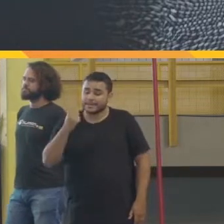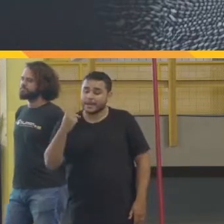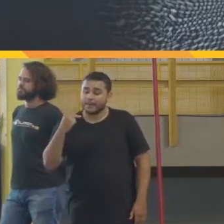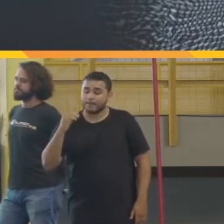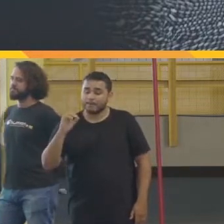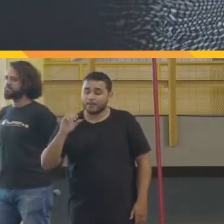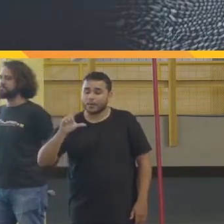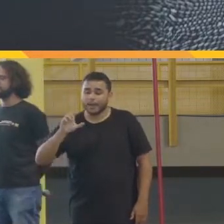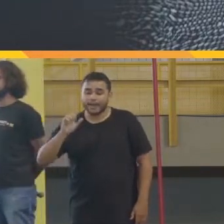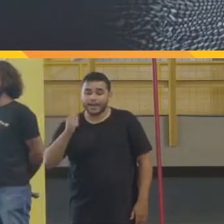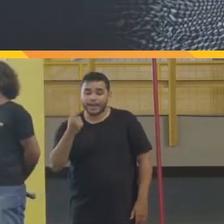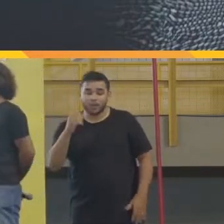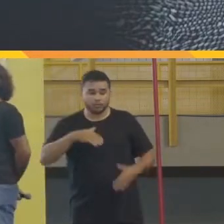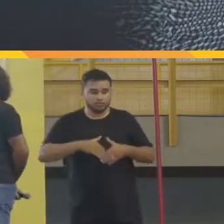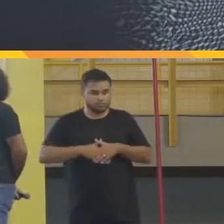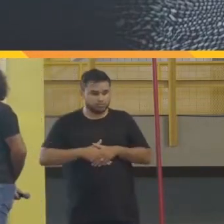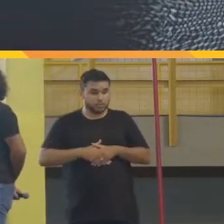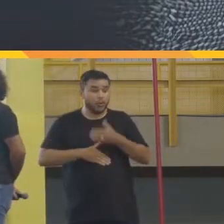cunhados.